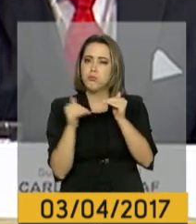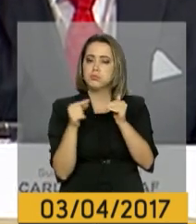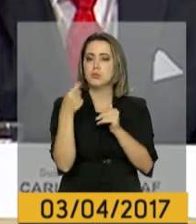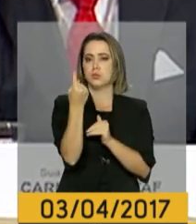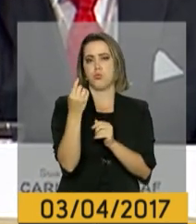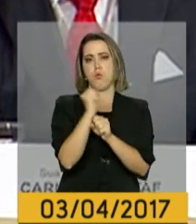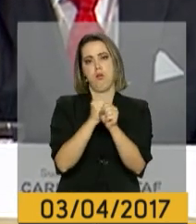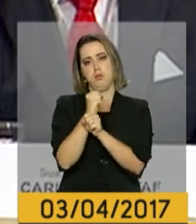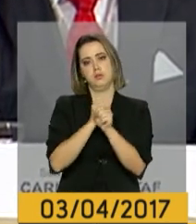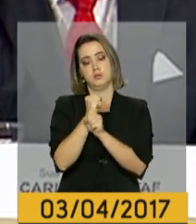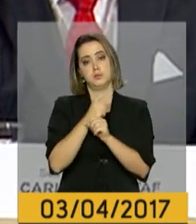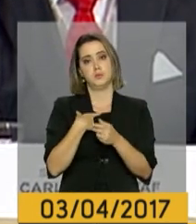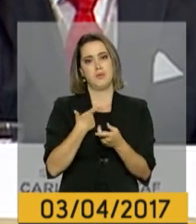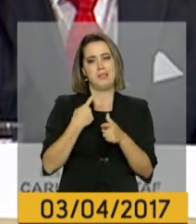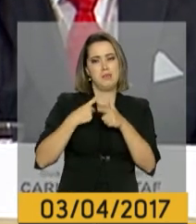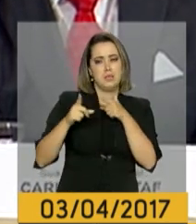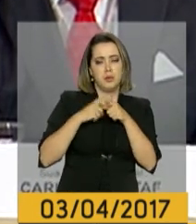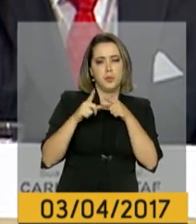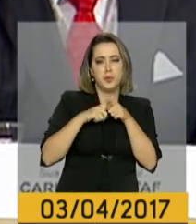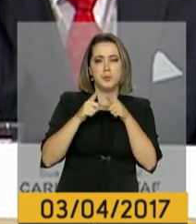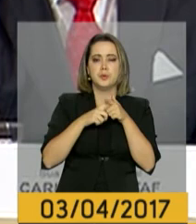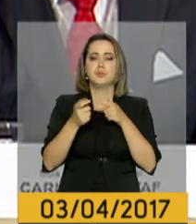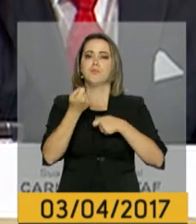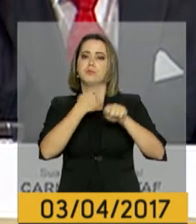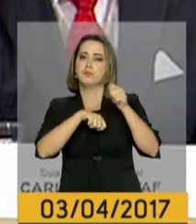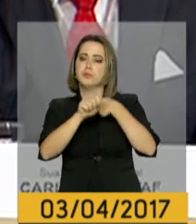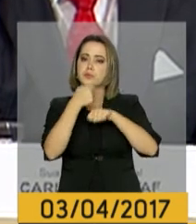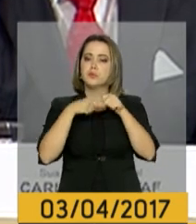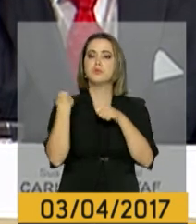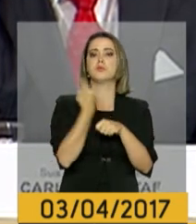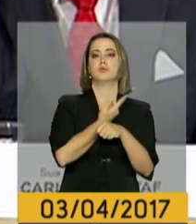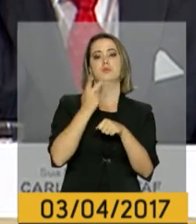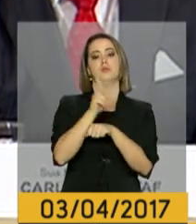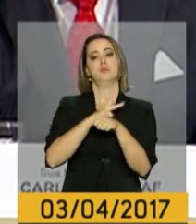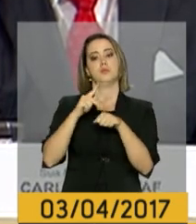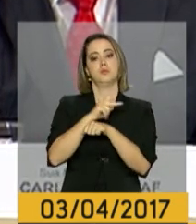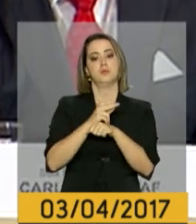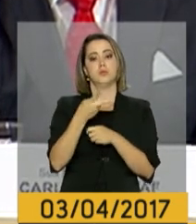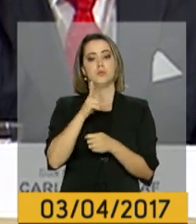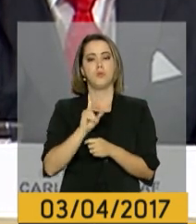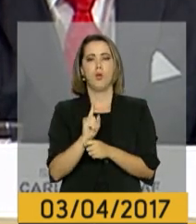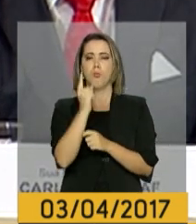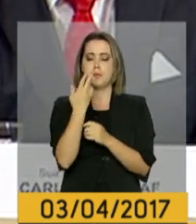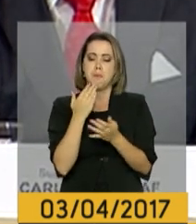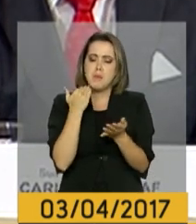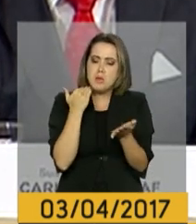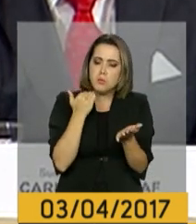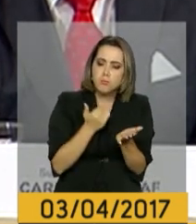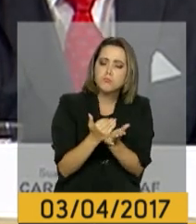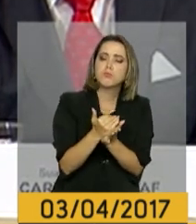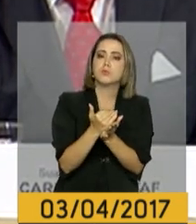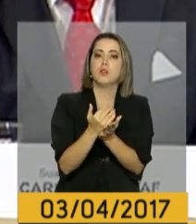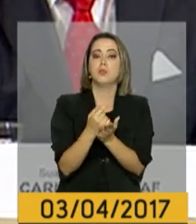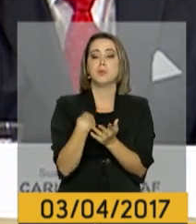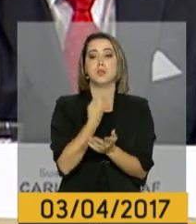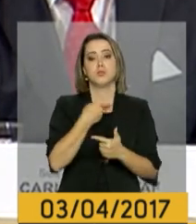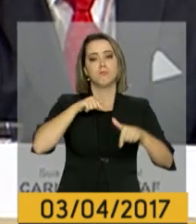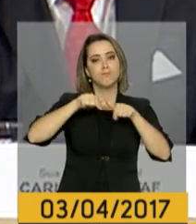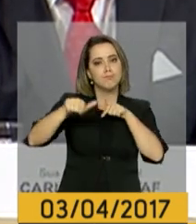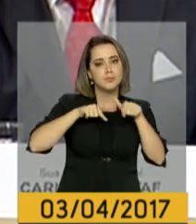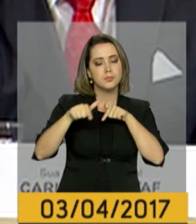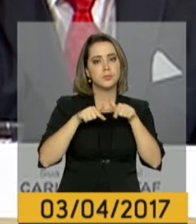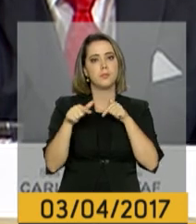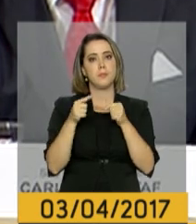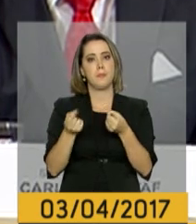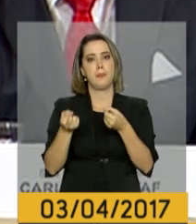na verdade, à maior recessão da história do nosso país. Desde a primeira hora, temos trabalhado